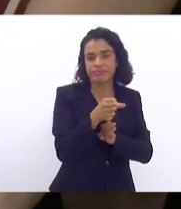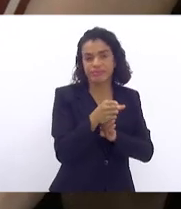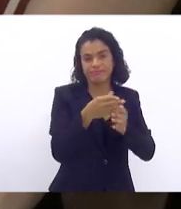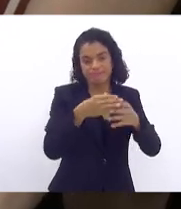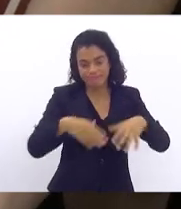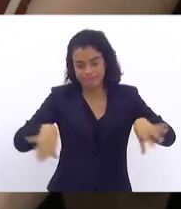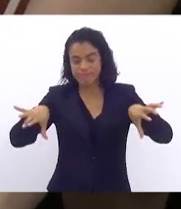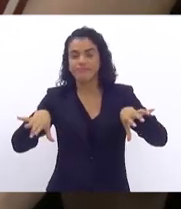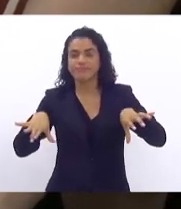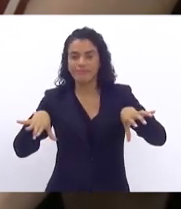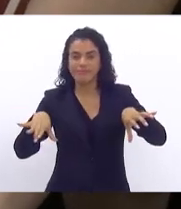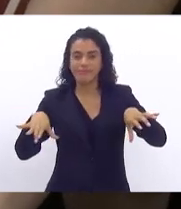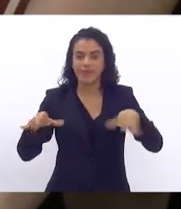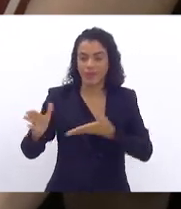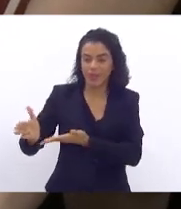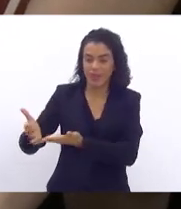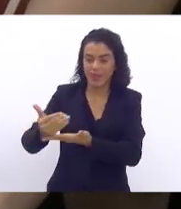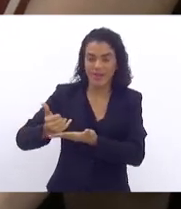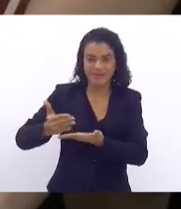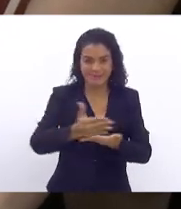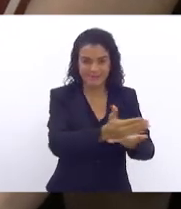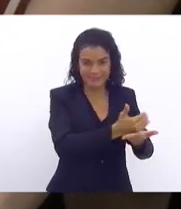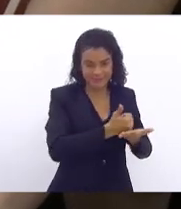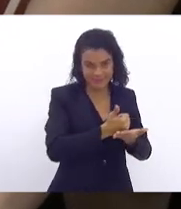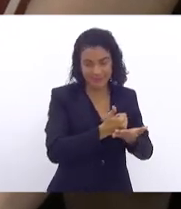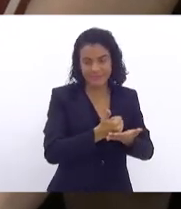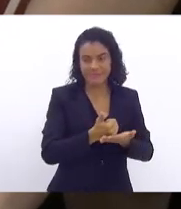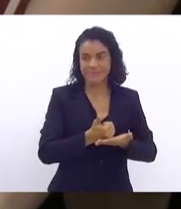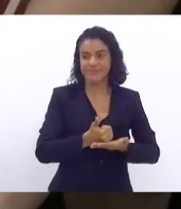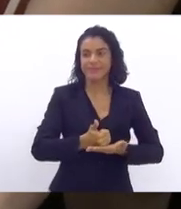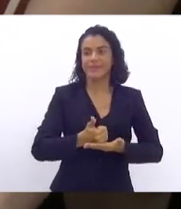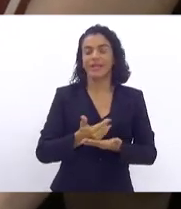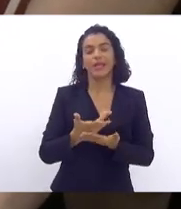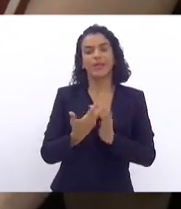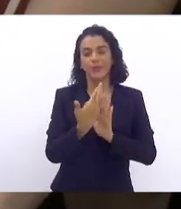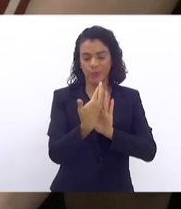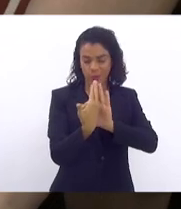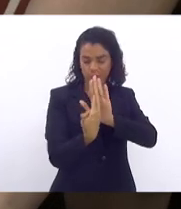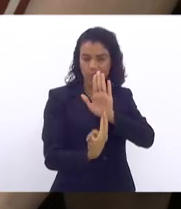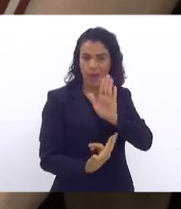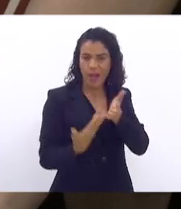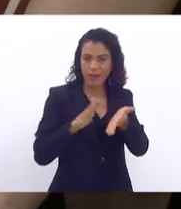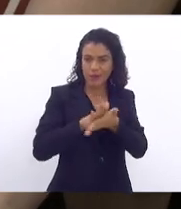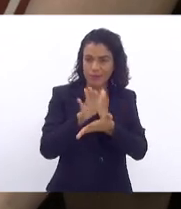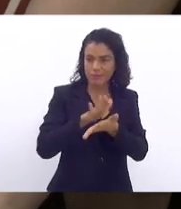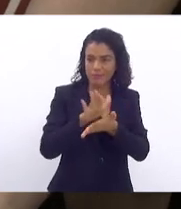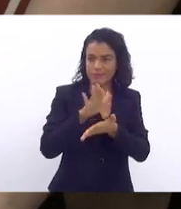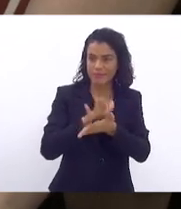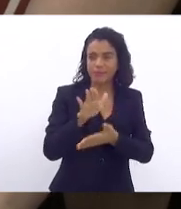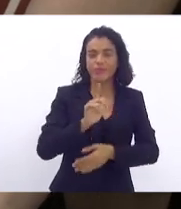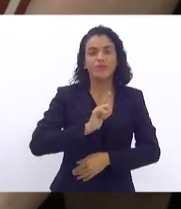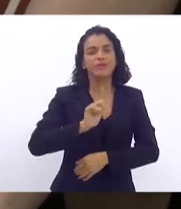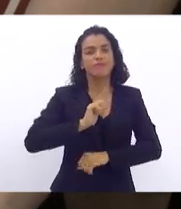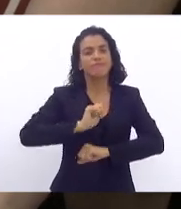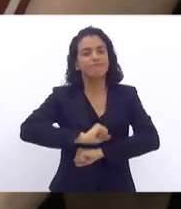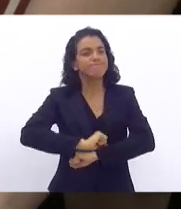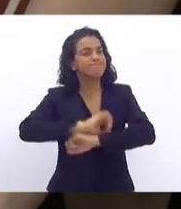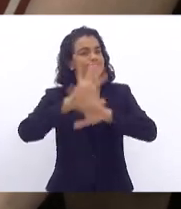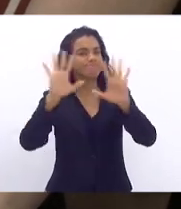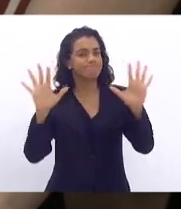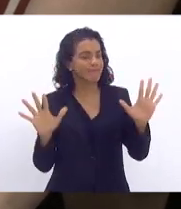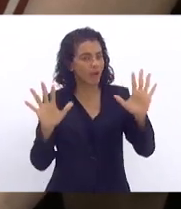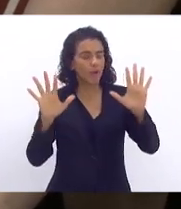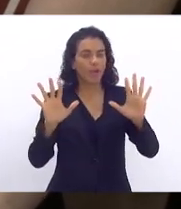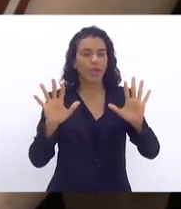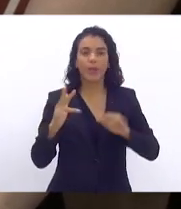descentralização orçamentária. E entre neste relatório, né, ficou claro o seguinte, que